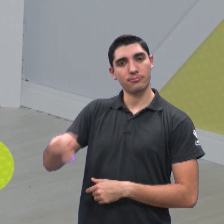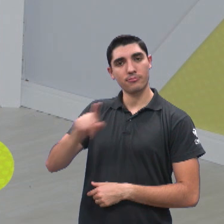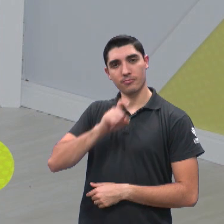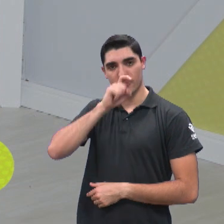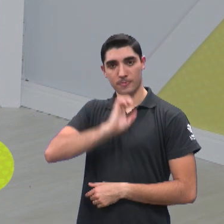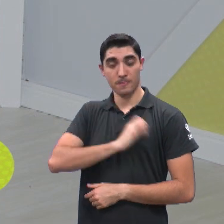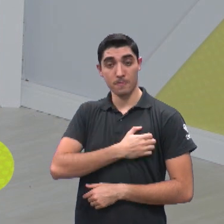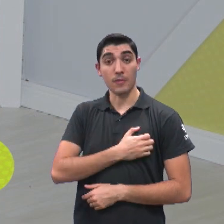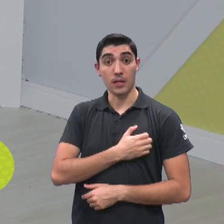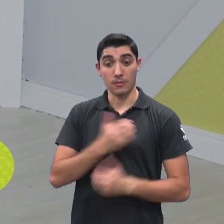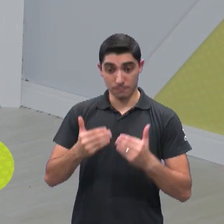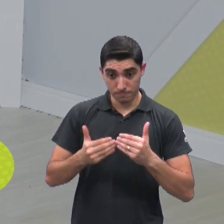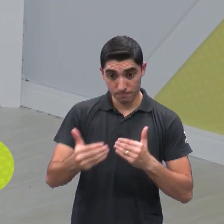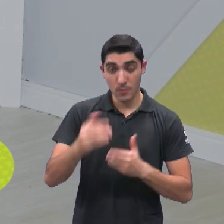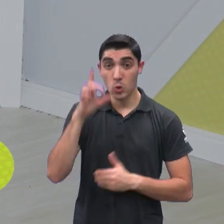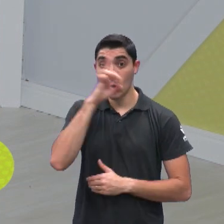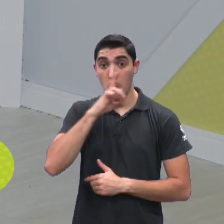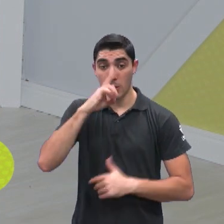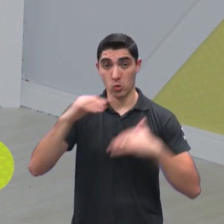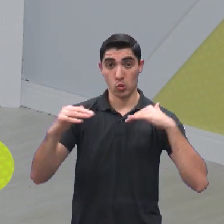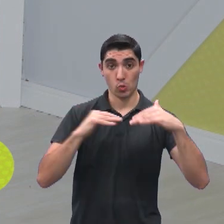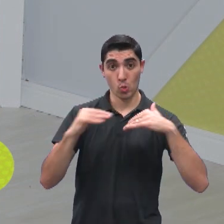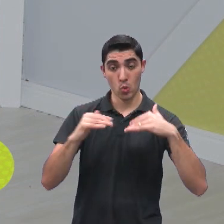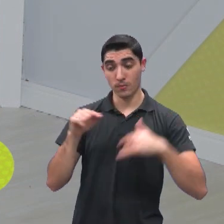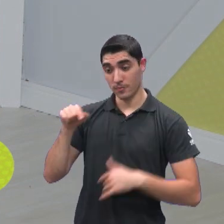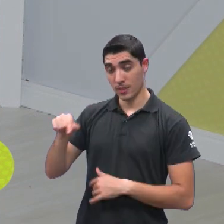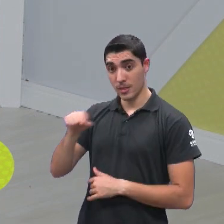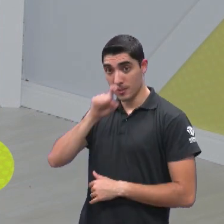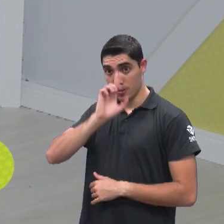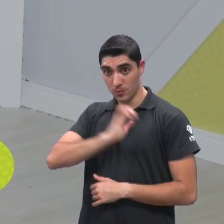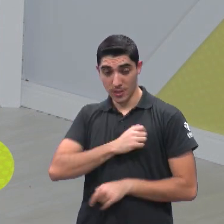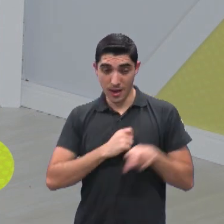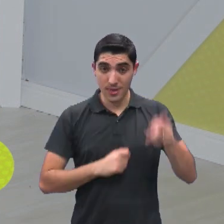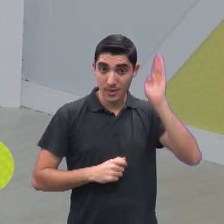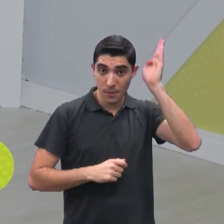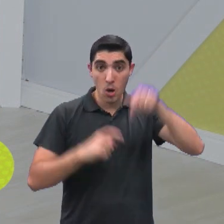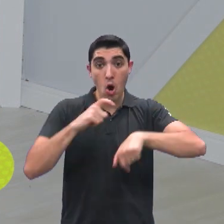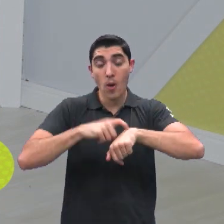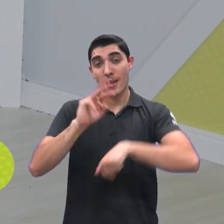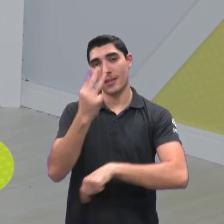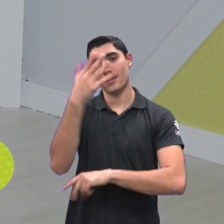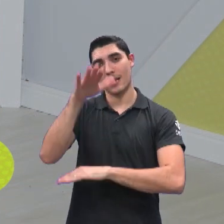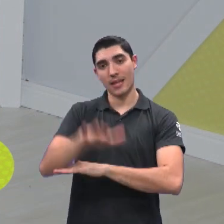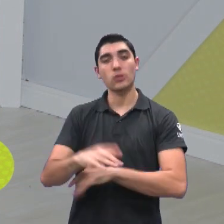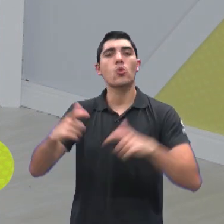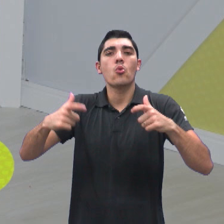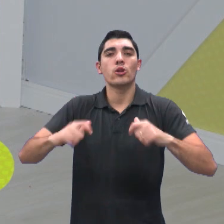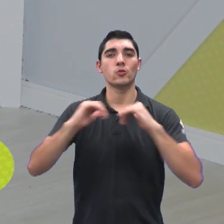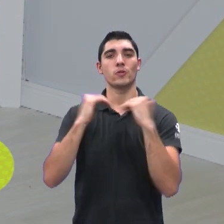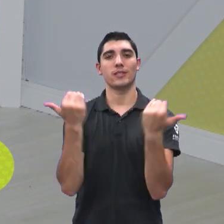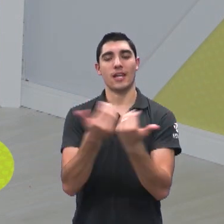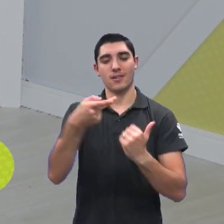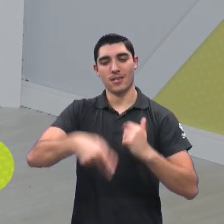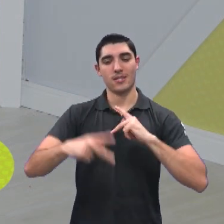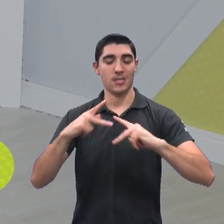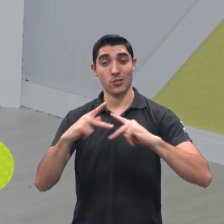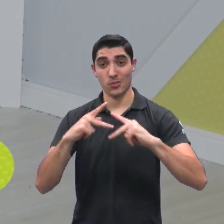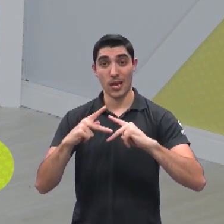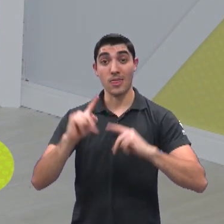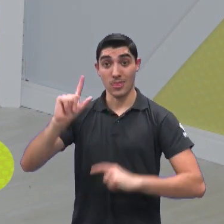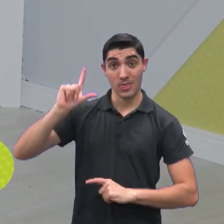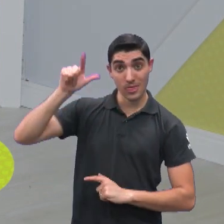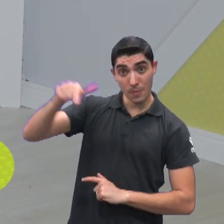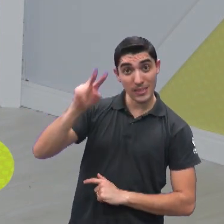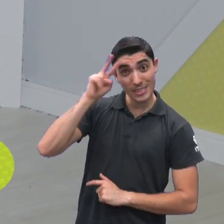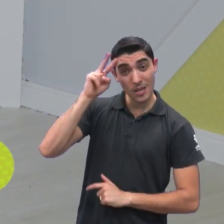estreia na Copa Paulista domingo, no Clássico do Vale, 15h, Estádio Martins Pereira. Segunda-feira traremos todas as informações para